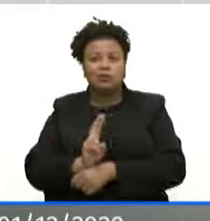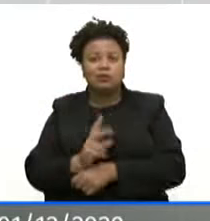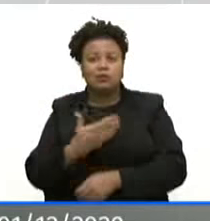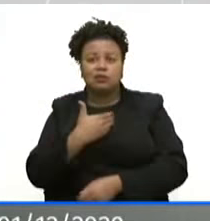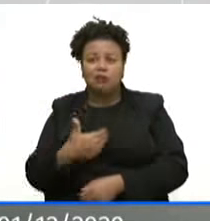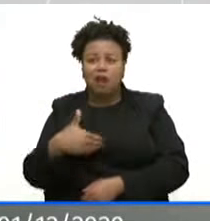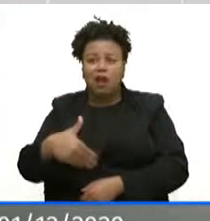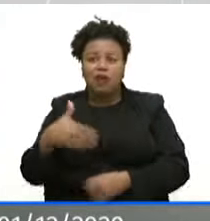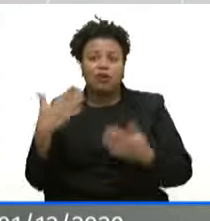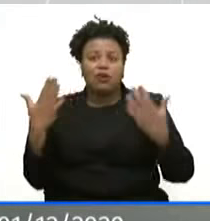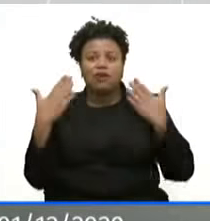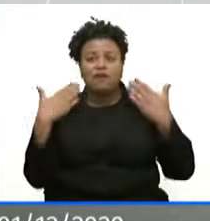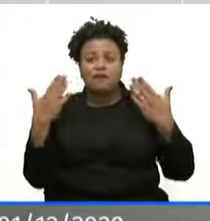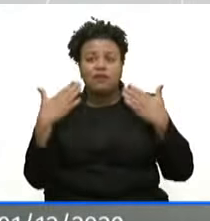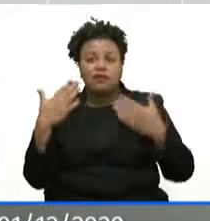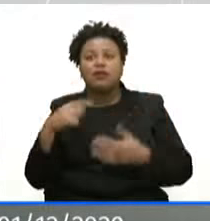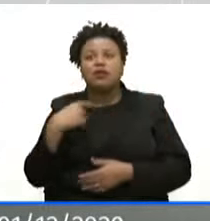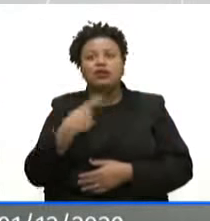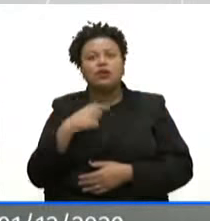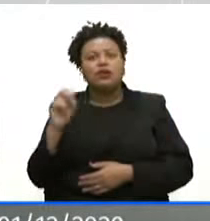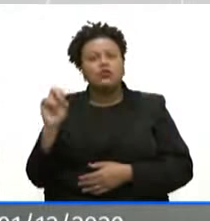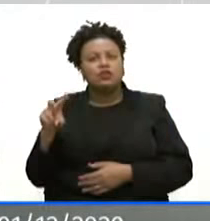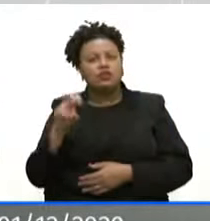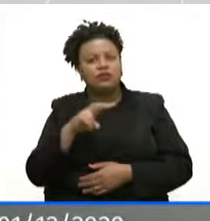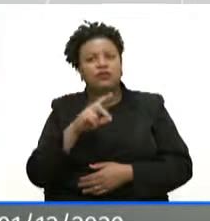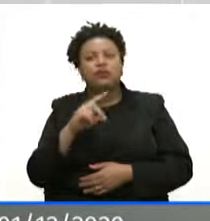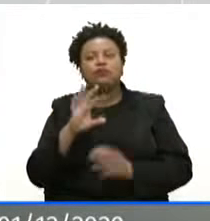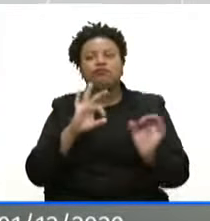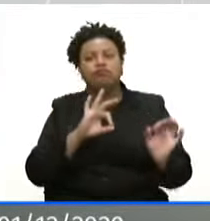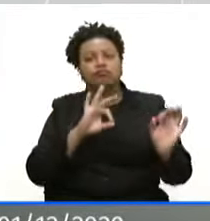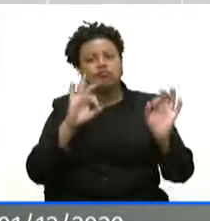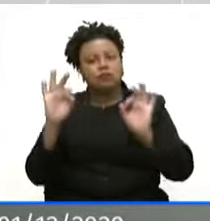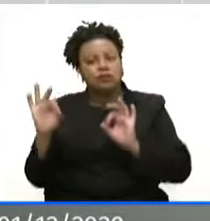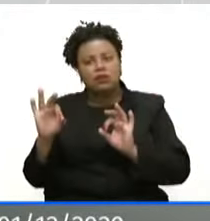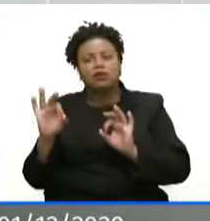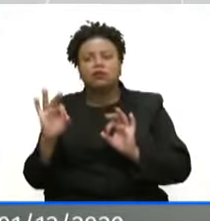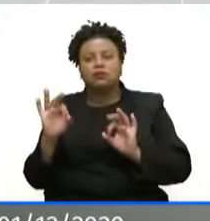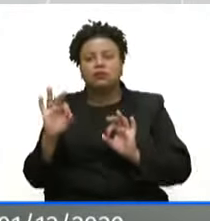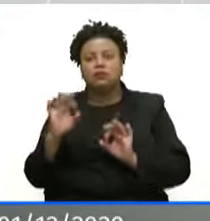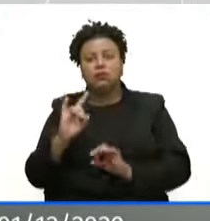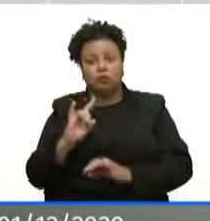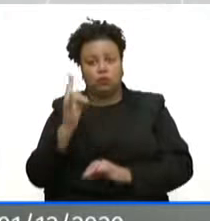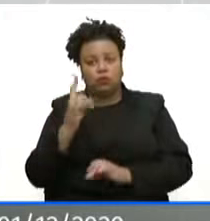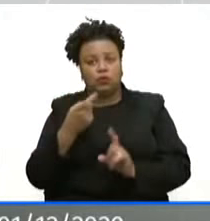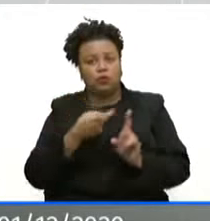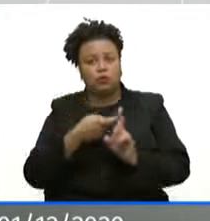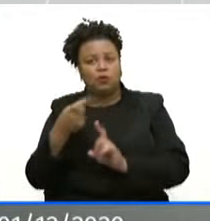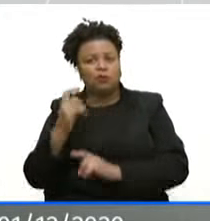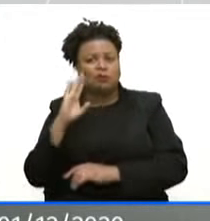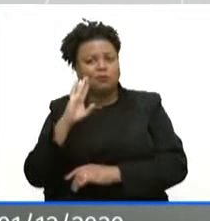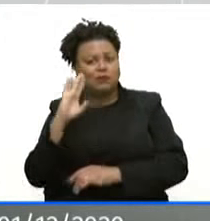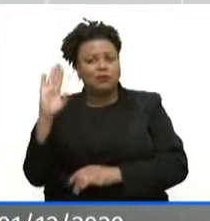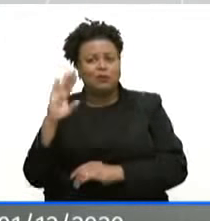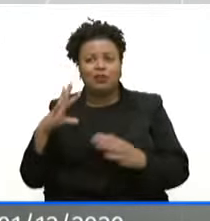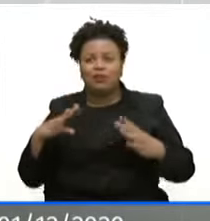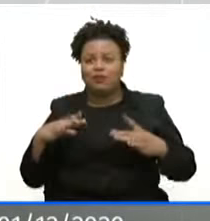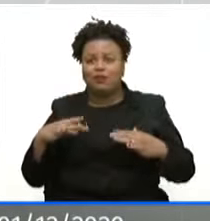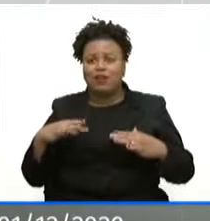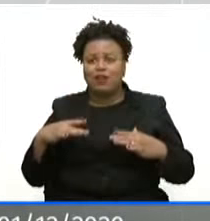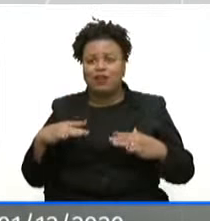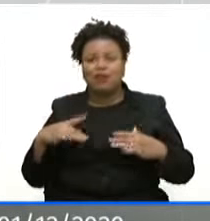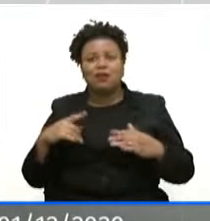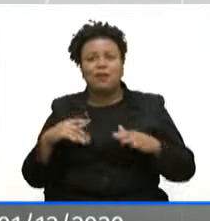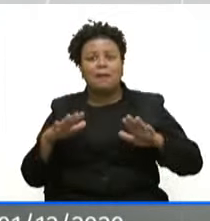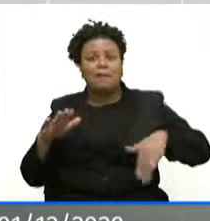no verão, a gente viu aí cenas durante os últimos meses, principalmente nos feriados,